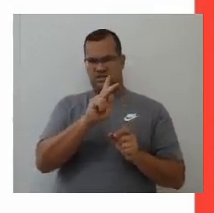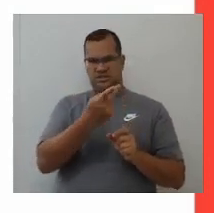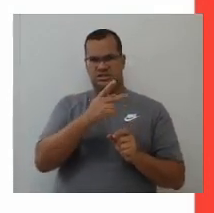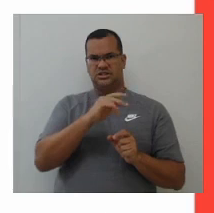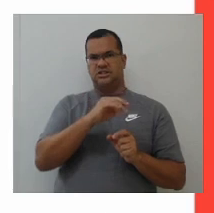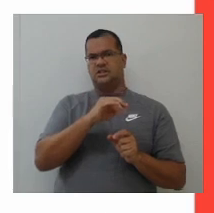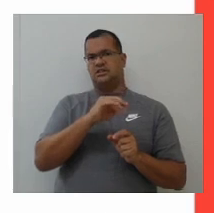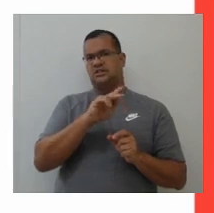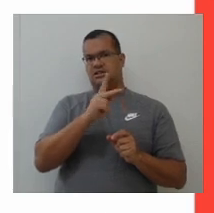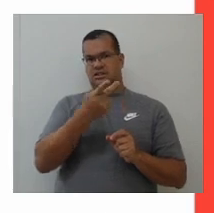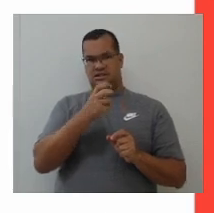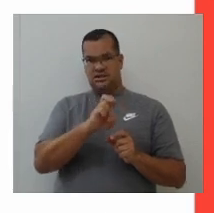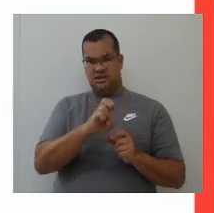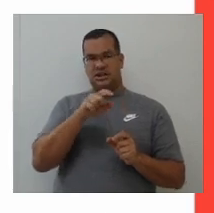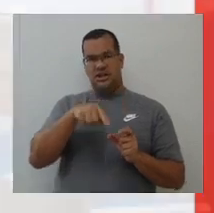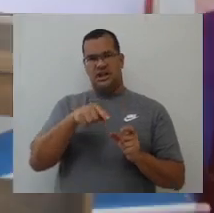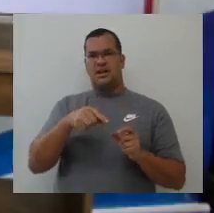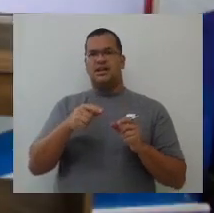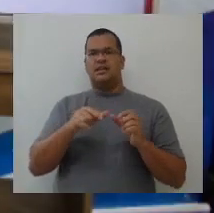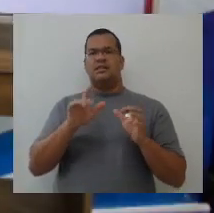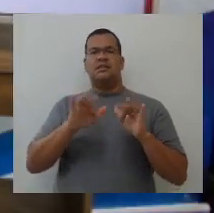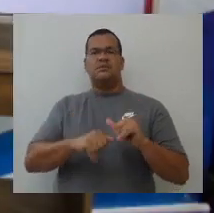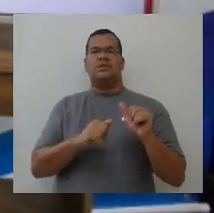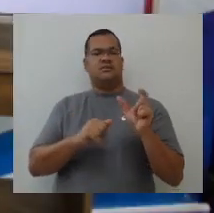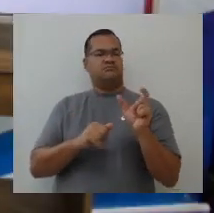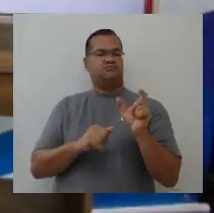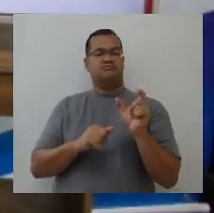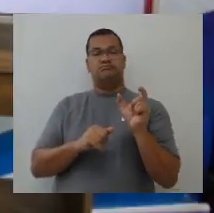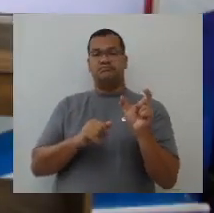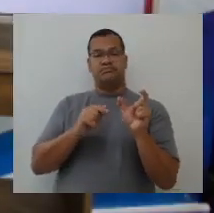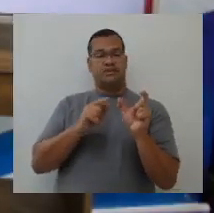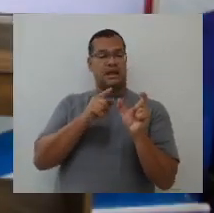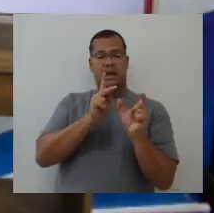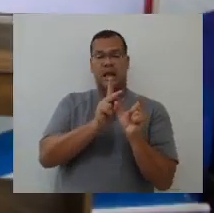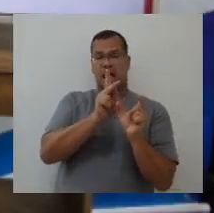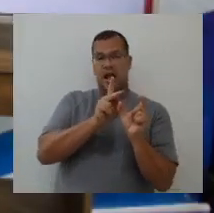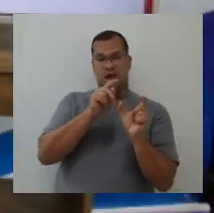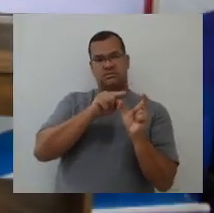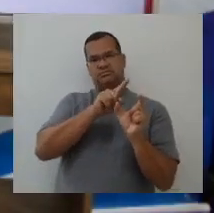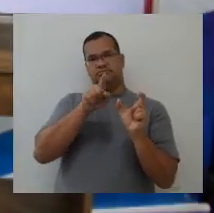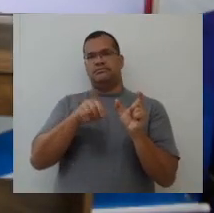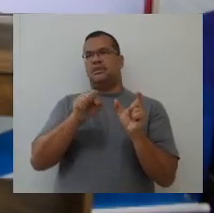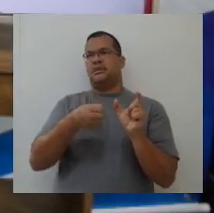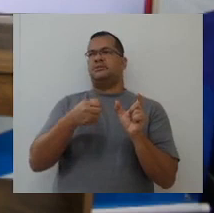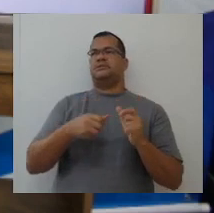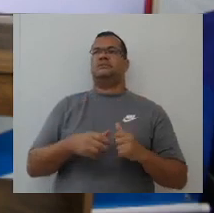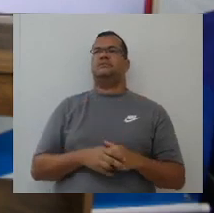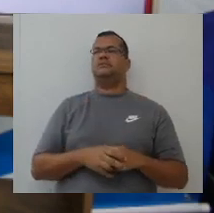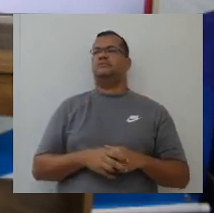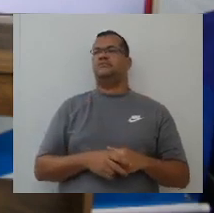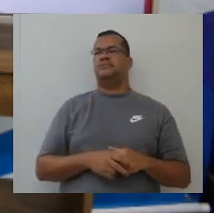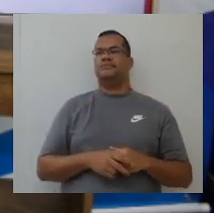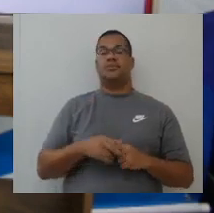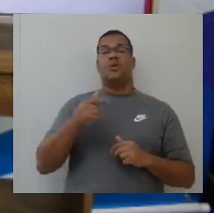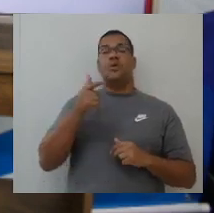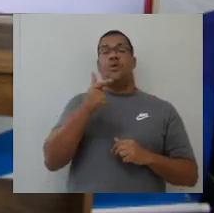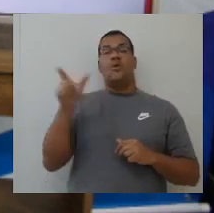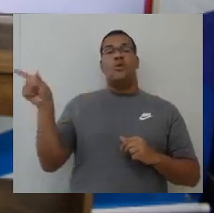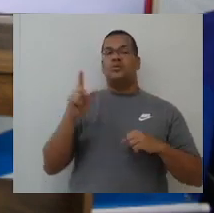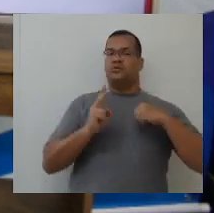regra específica para ele. Ele termina em K. É uma regra geral, tá? E aí, vamos ver. Já